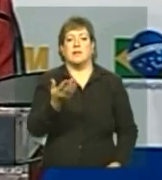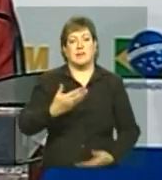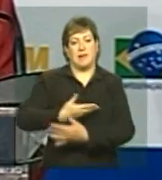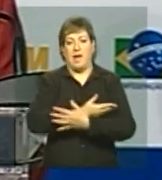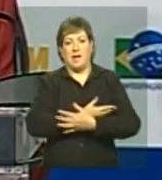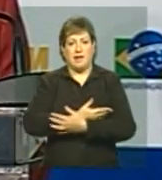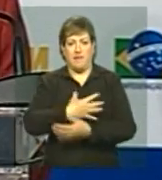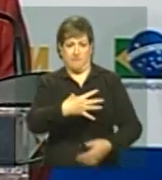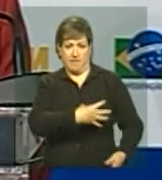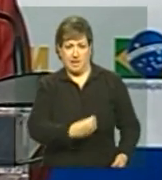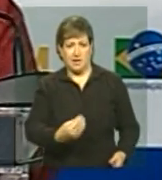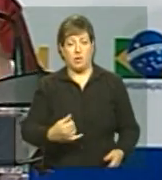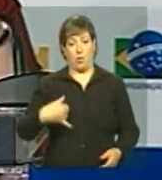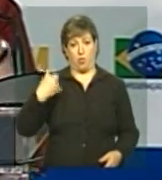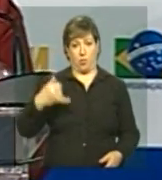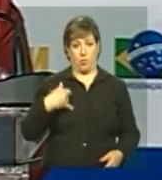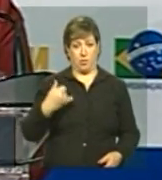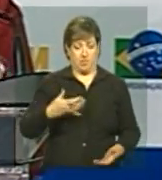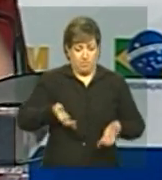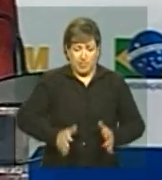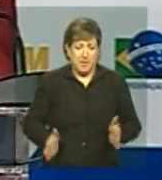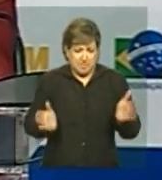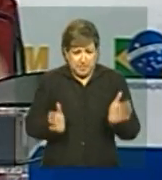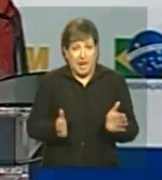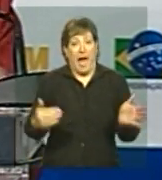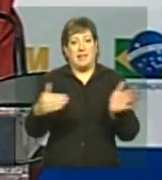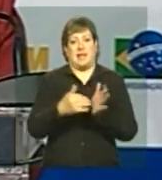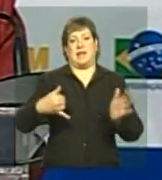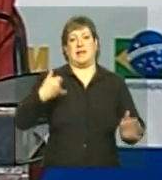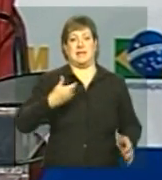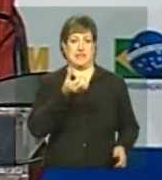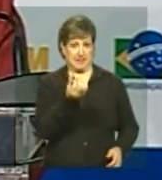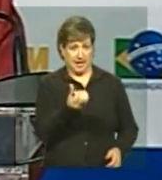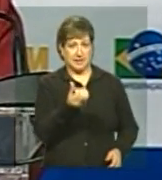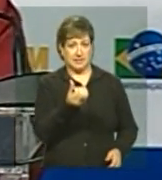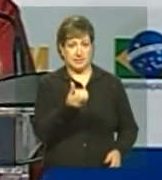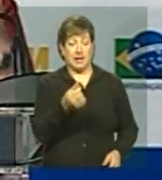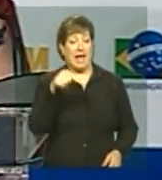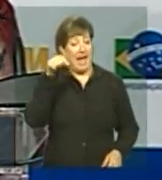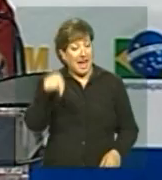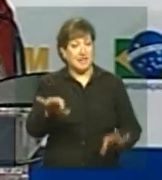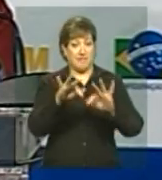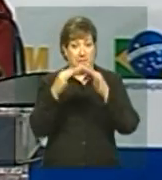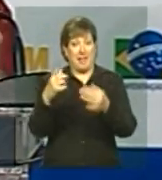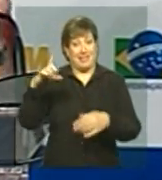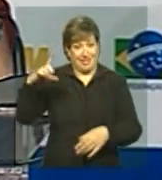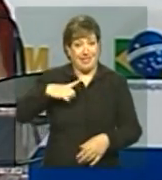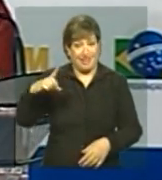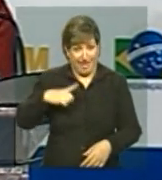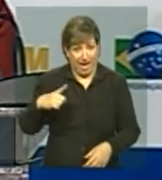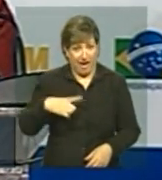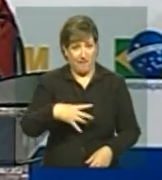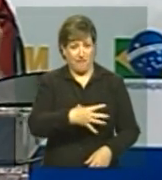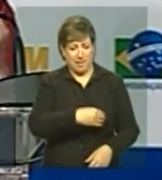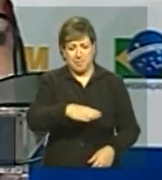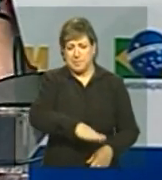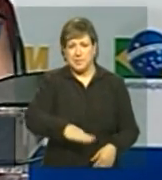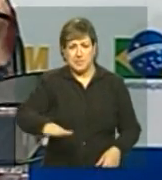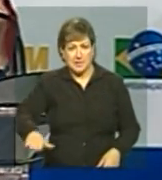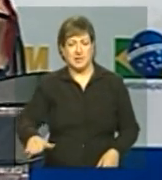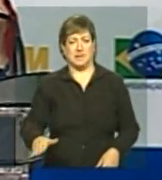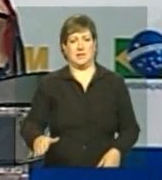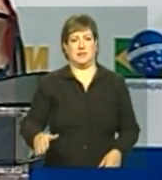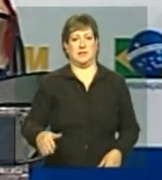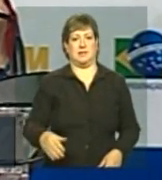6 anos. Essa família que tem uma criança de 0 a 6 anos vai receber per capita